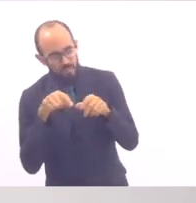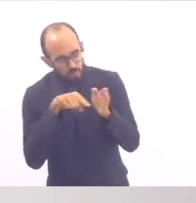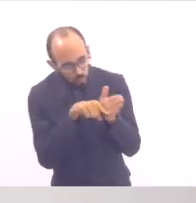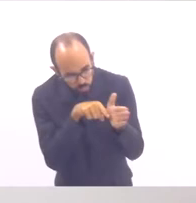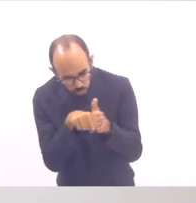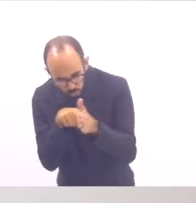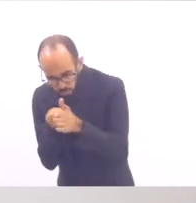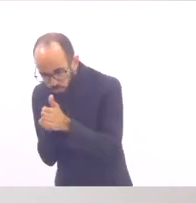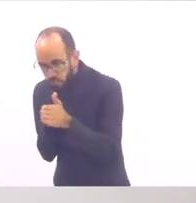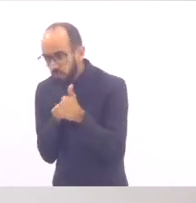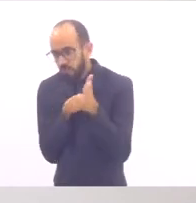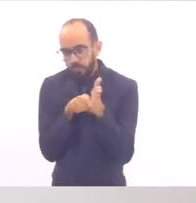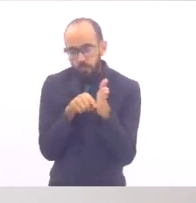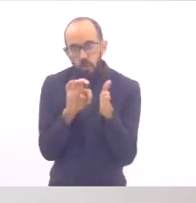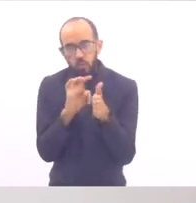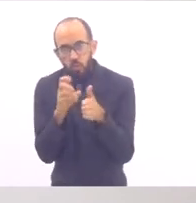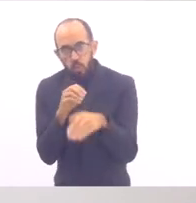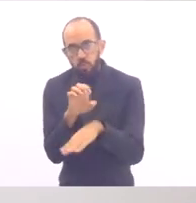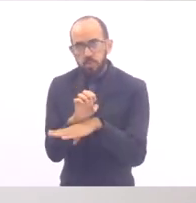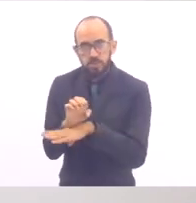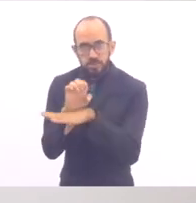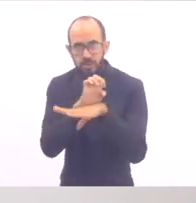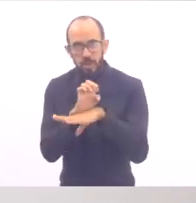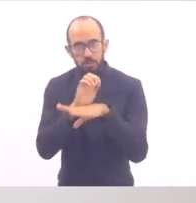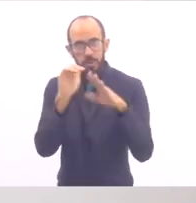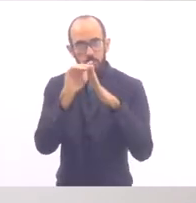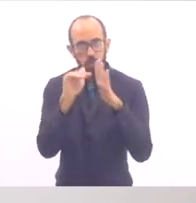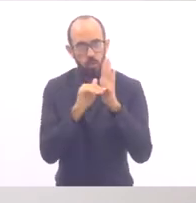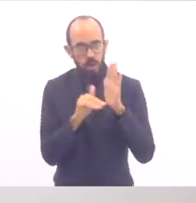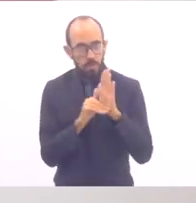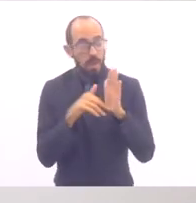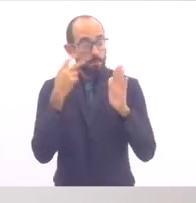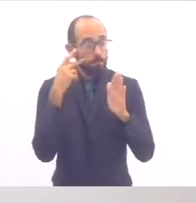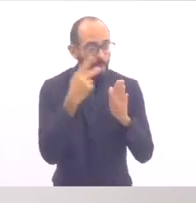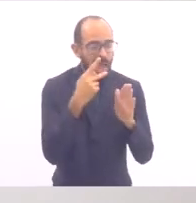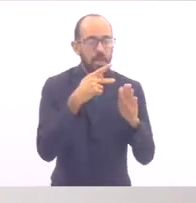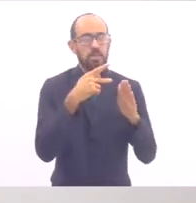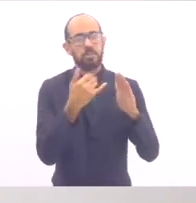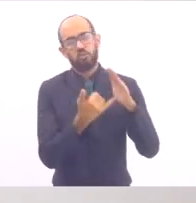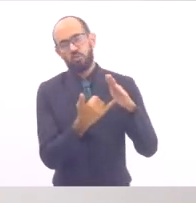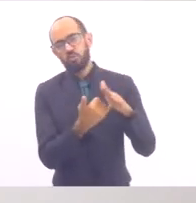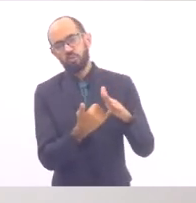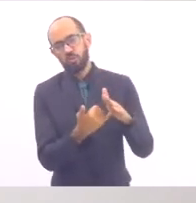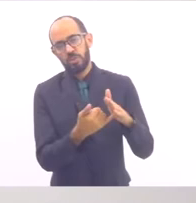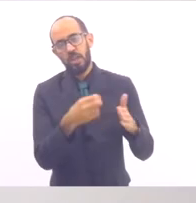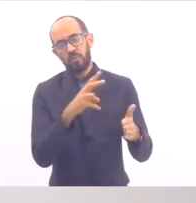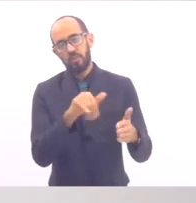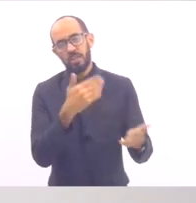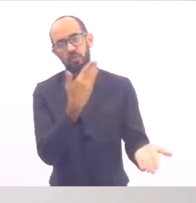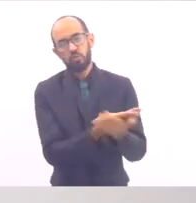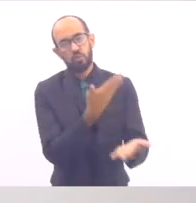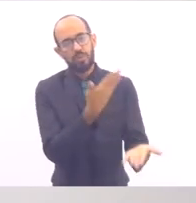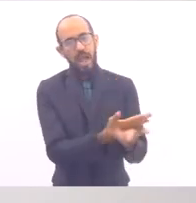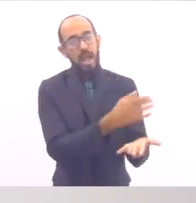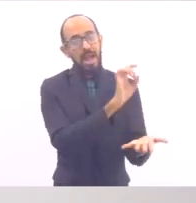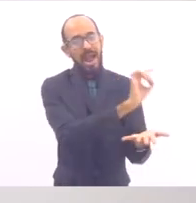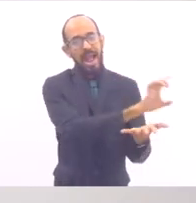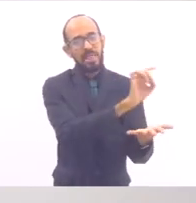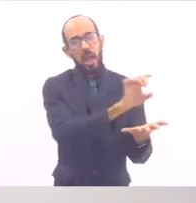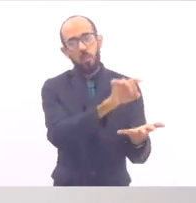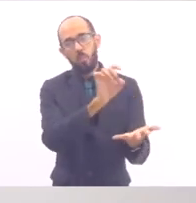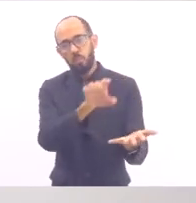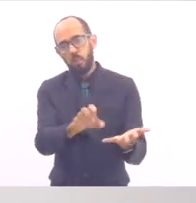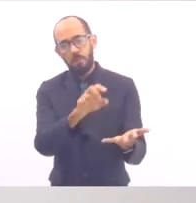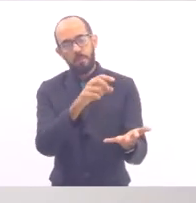esse serviço para quem? Para o programa, para as cooperativas. Então, ele vai estudar a fundo cada uma para dar para a gente esse diagnóstico